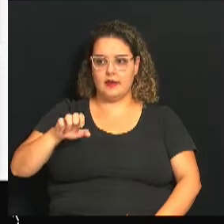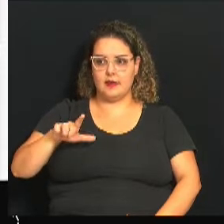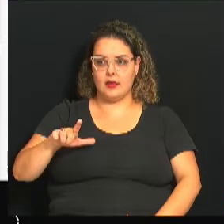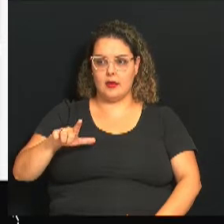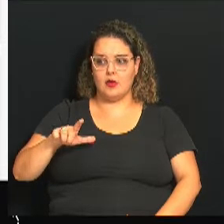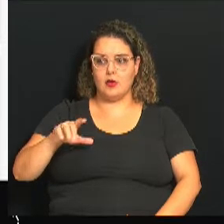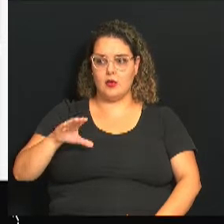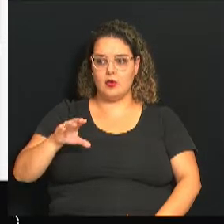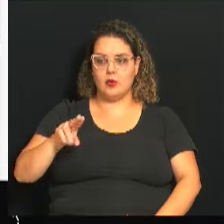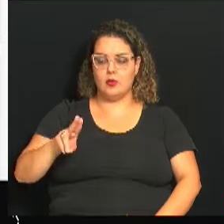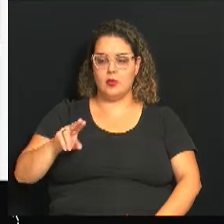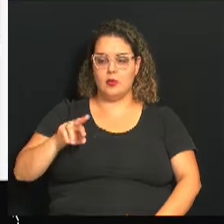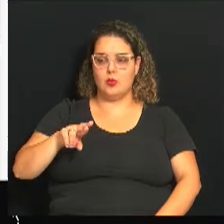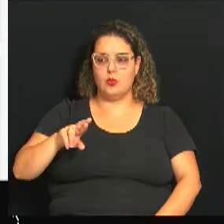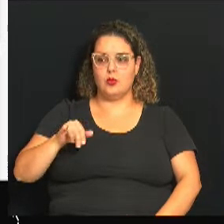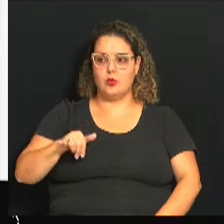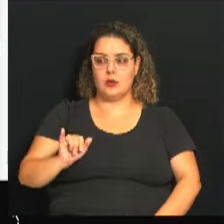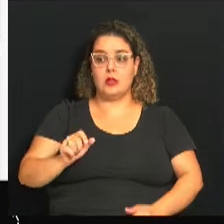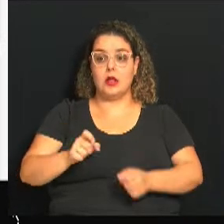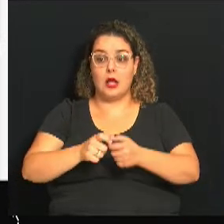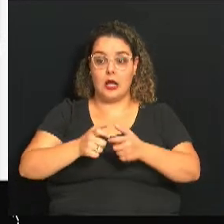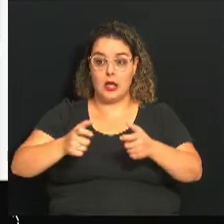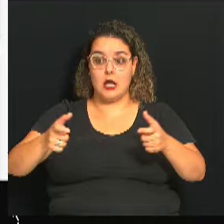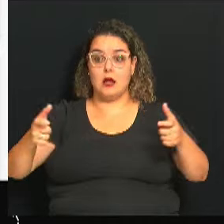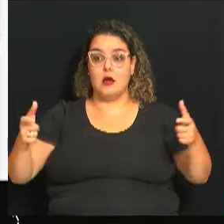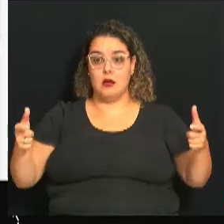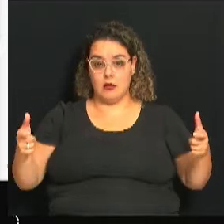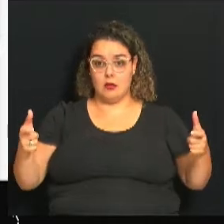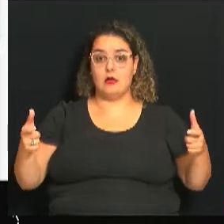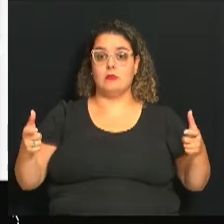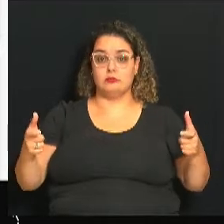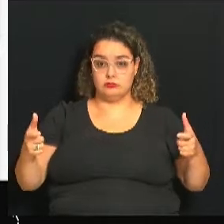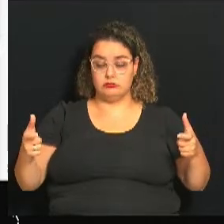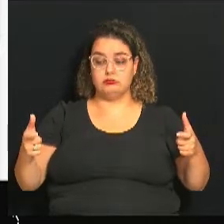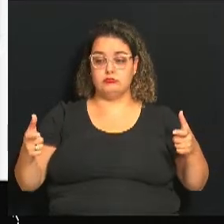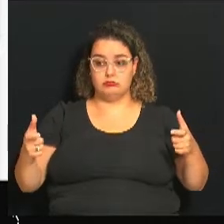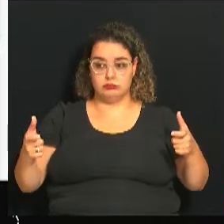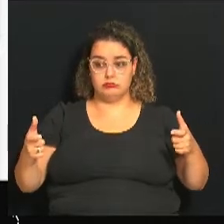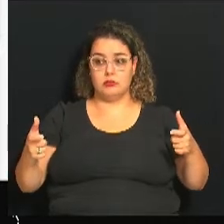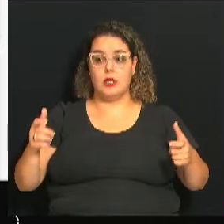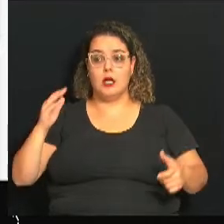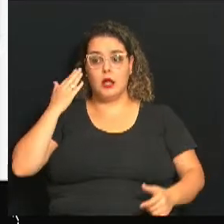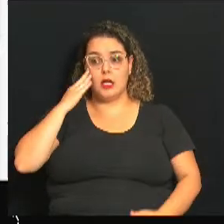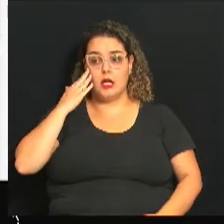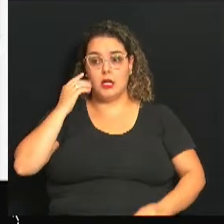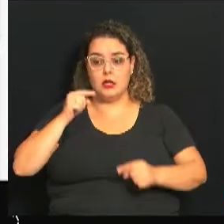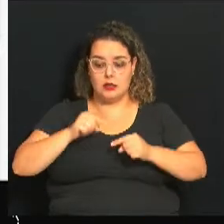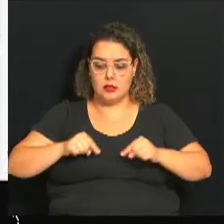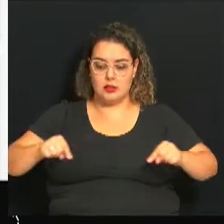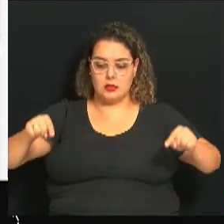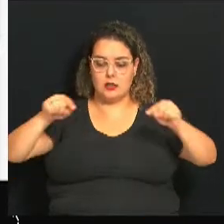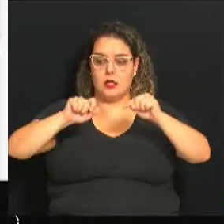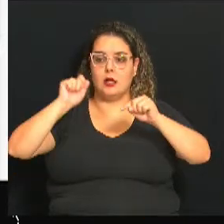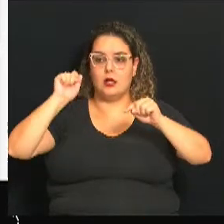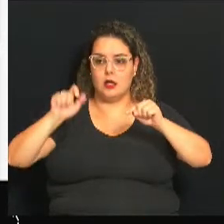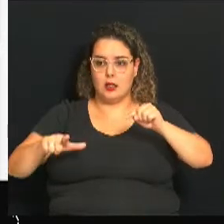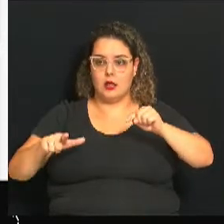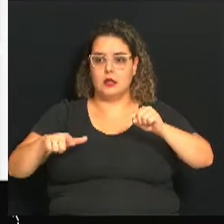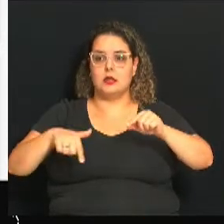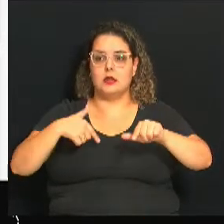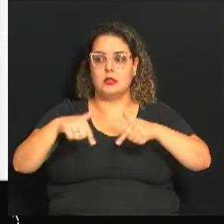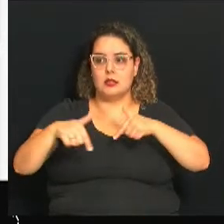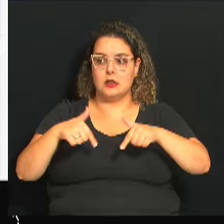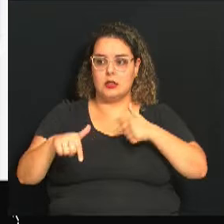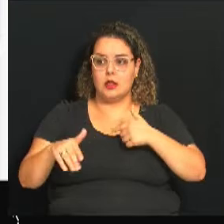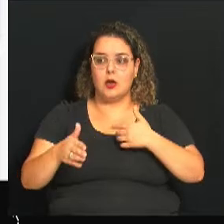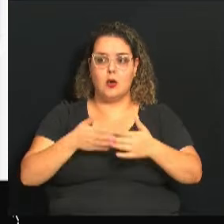uma poligonal grande, né? Então, a gente entende que essa área é onde a gente vai poder trabalhar qualquer